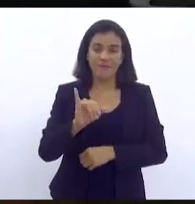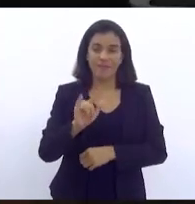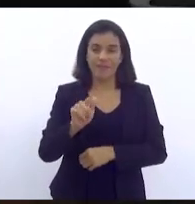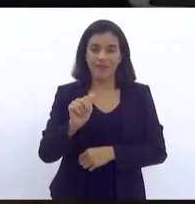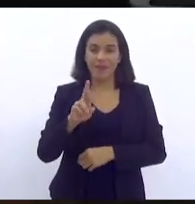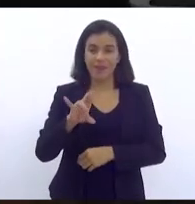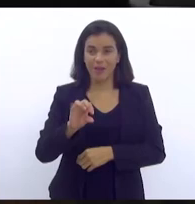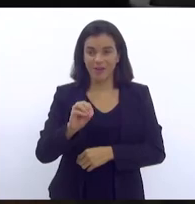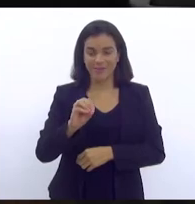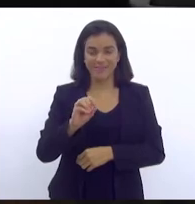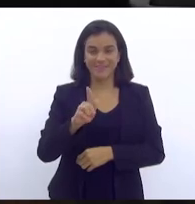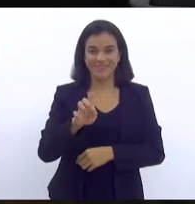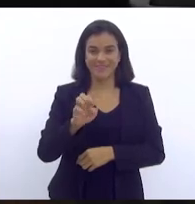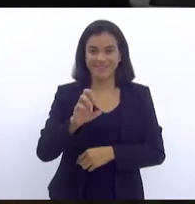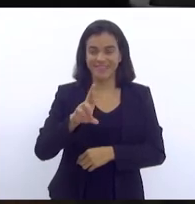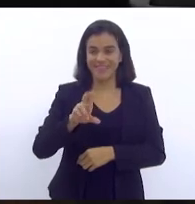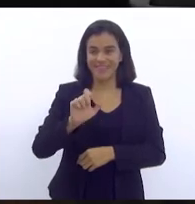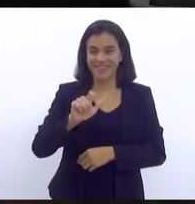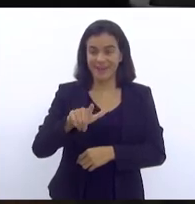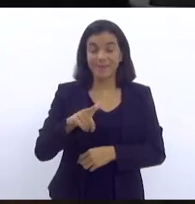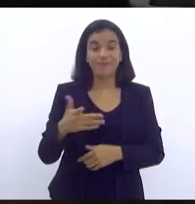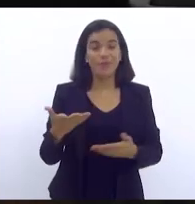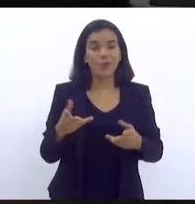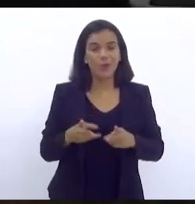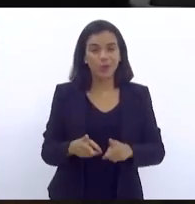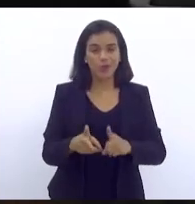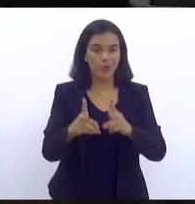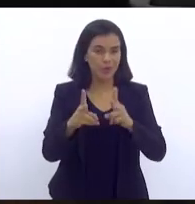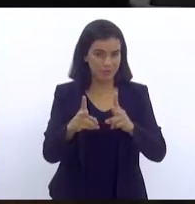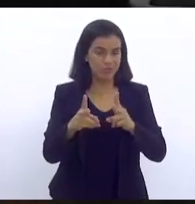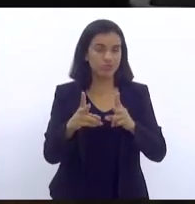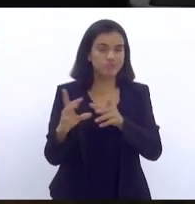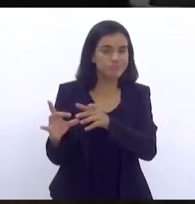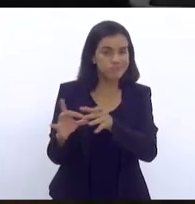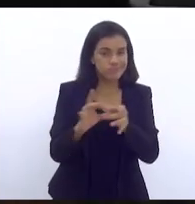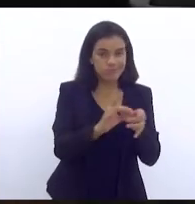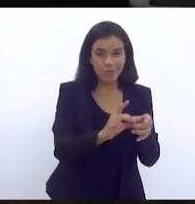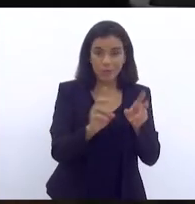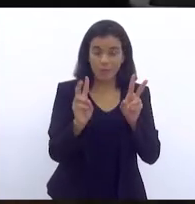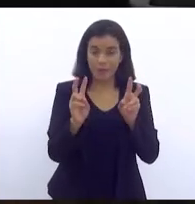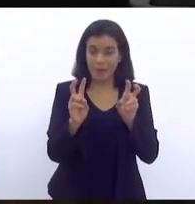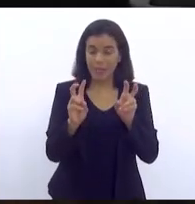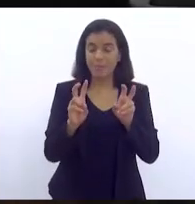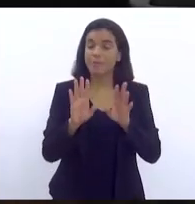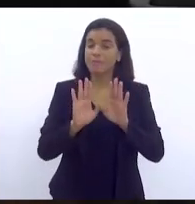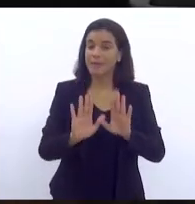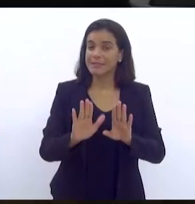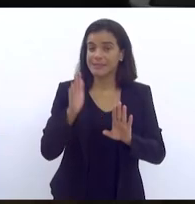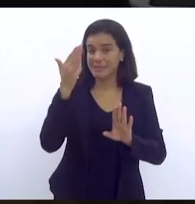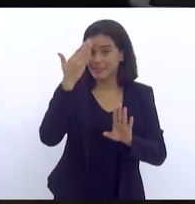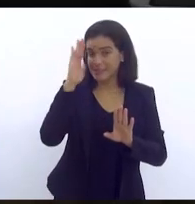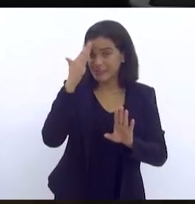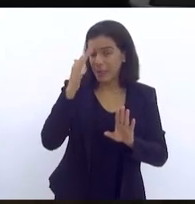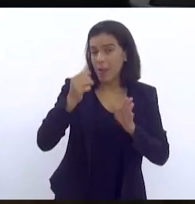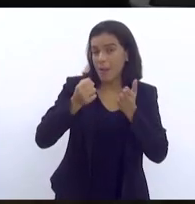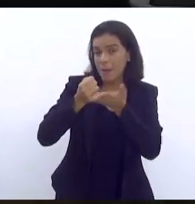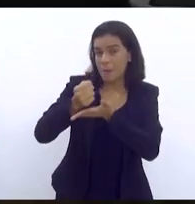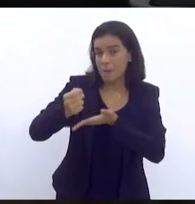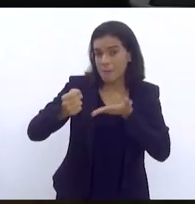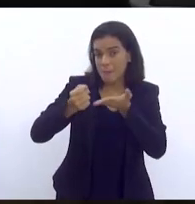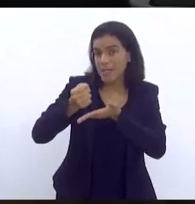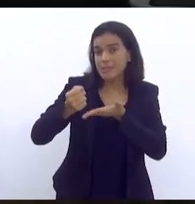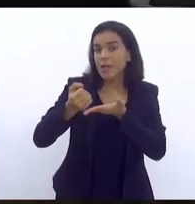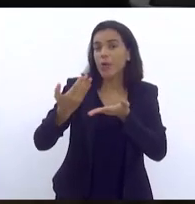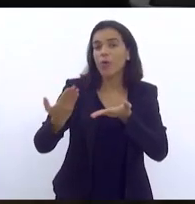eh bom continuaremos tratando aqui do tema tendo o entendimento que a gente precisa basilar O que há aqui de